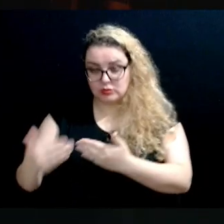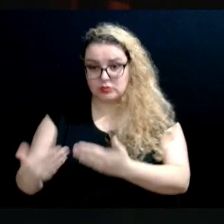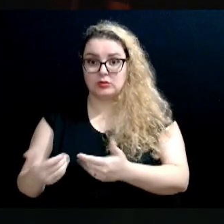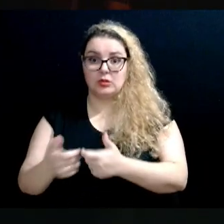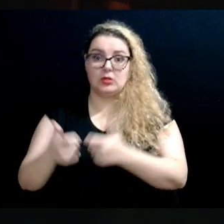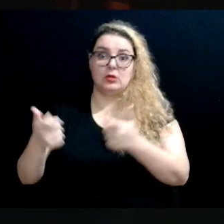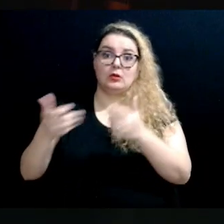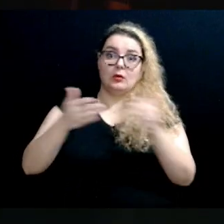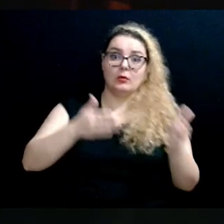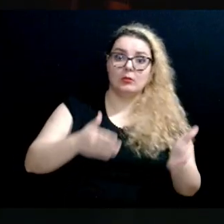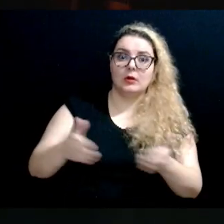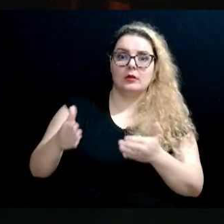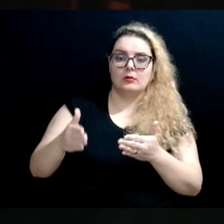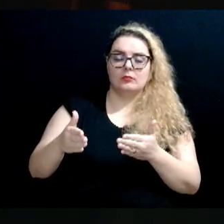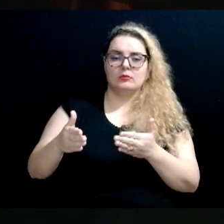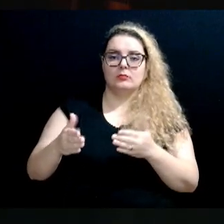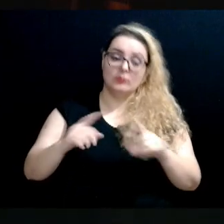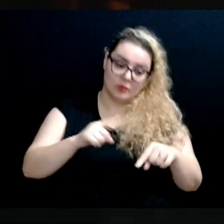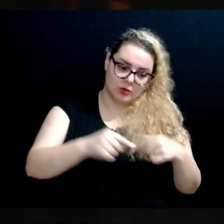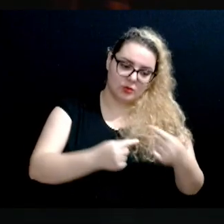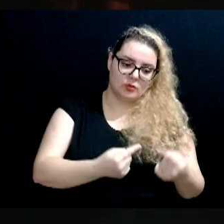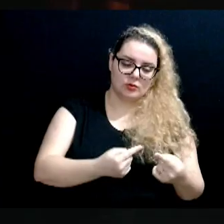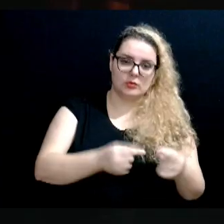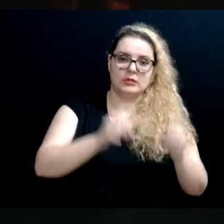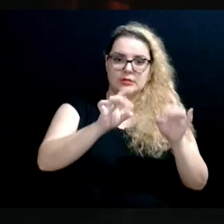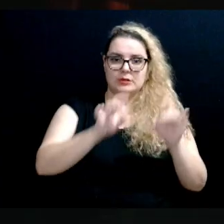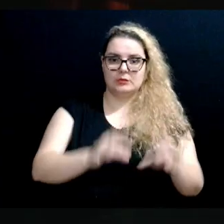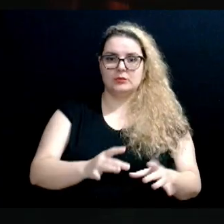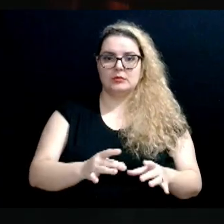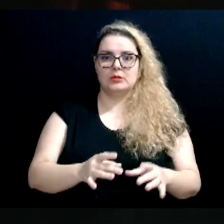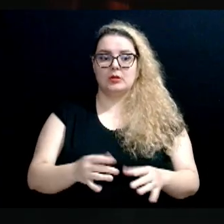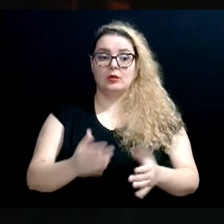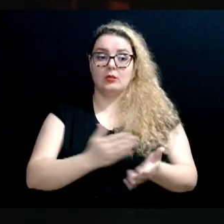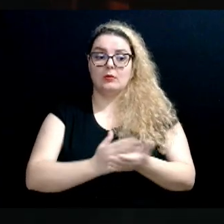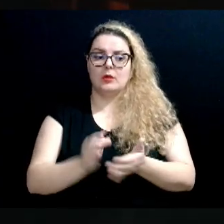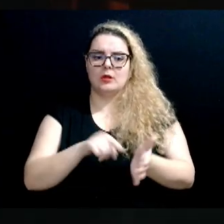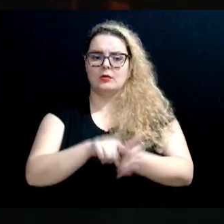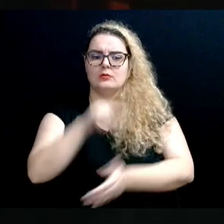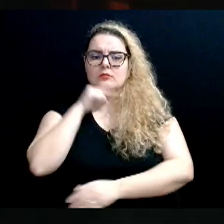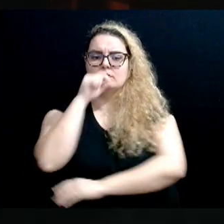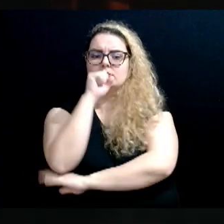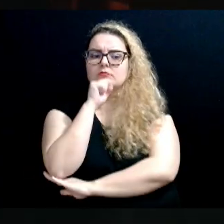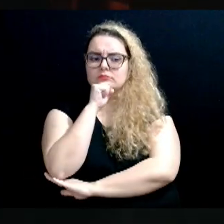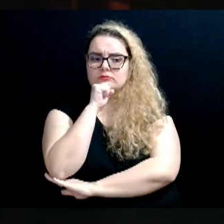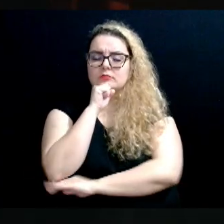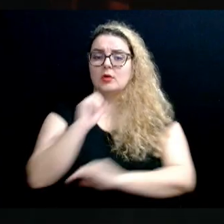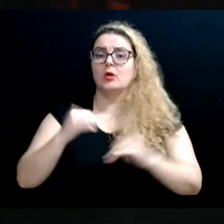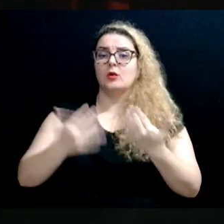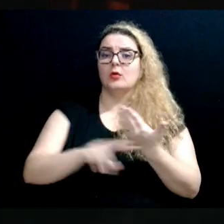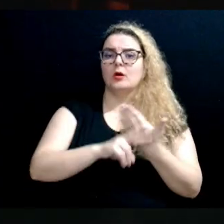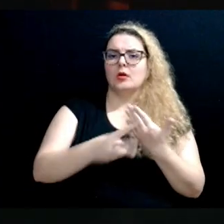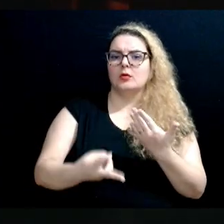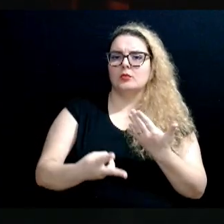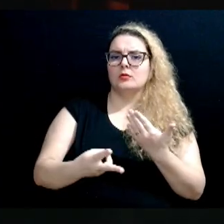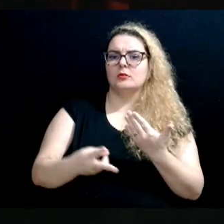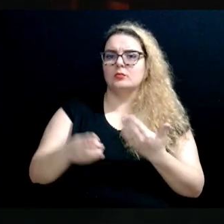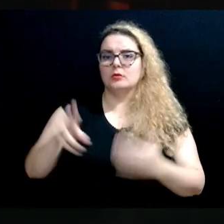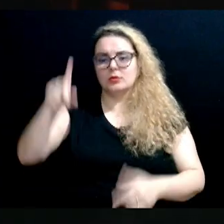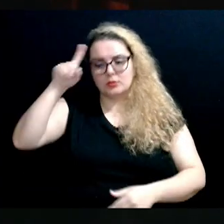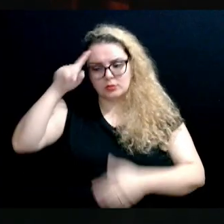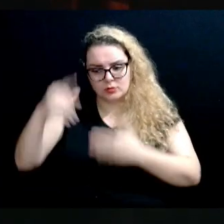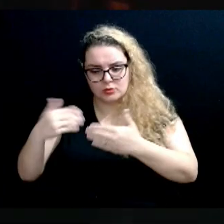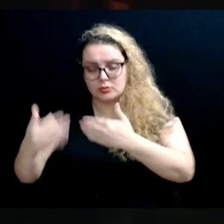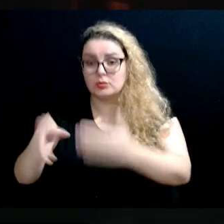produtividade, por outro, especialistas começam a questionar quais podem ser os impactos desse uso constante sobre a